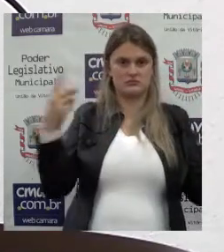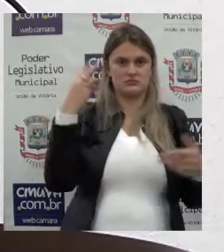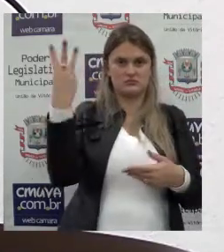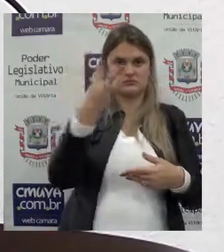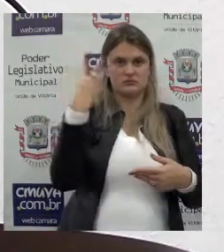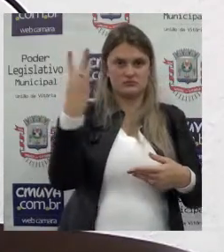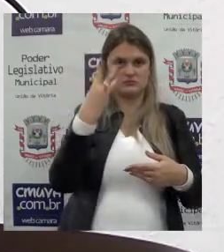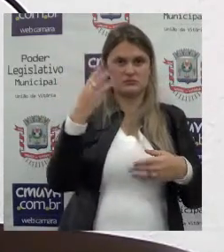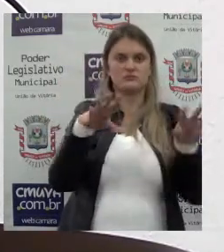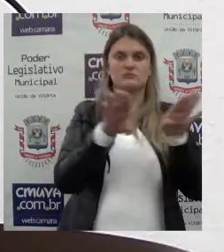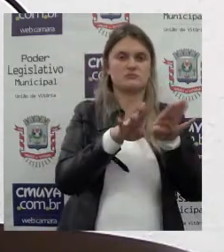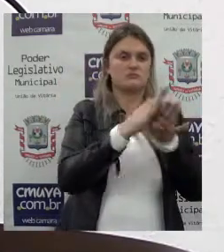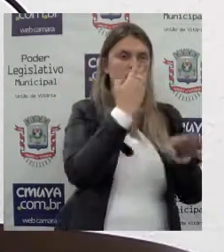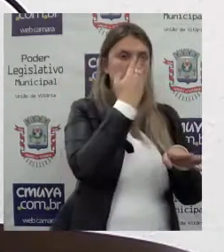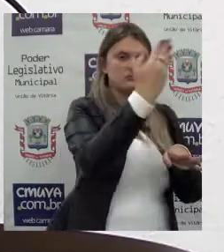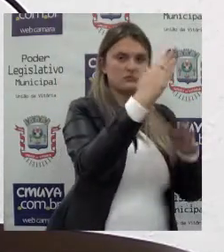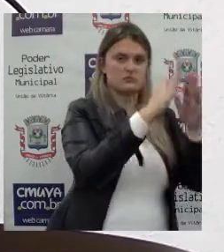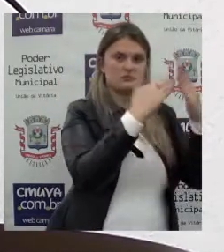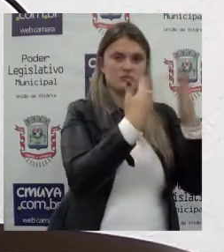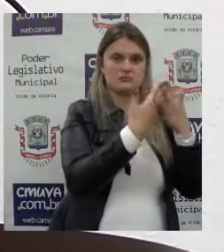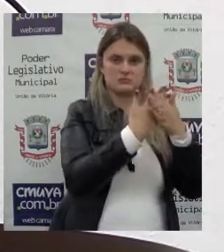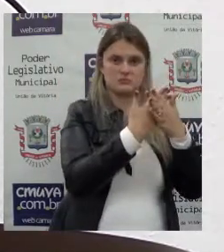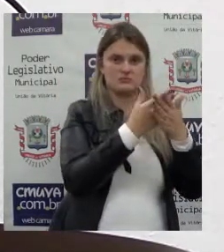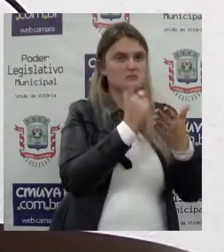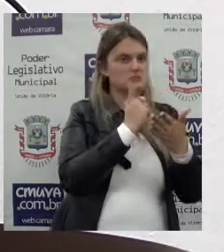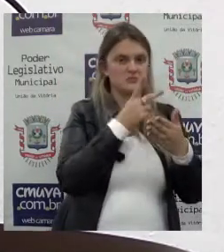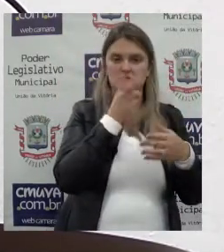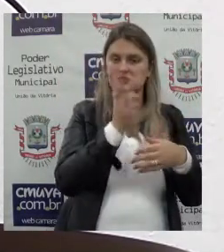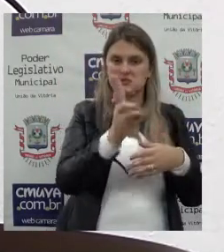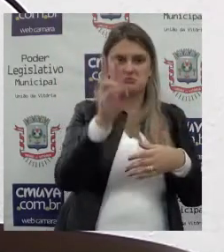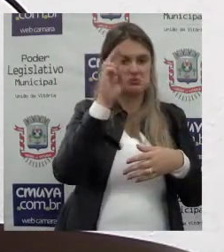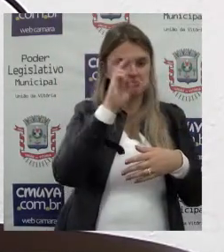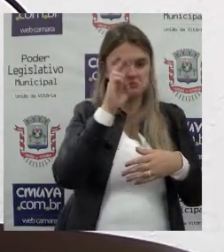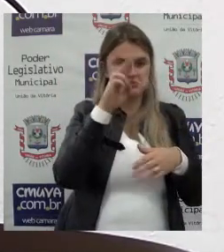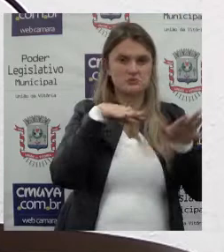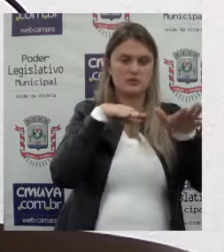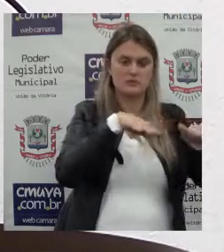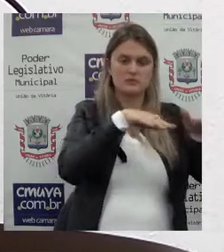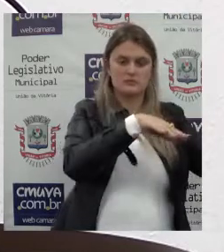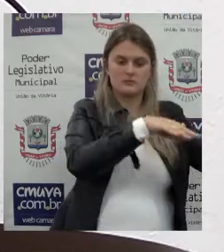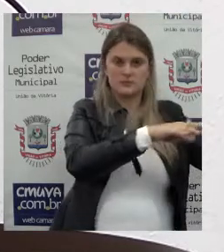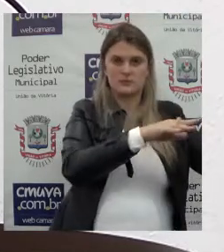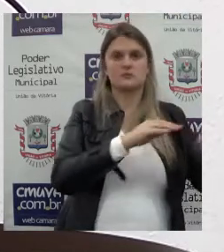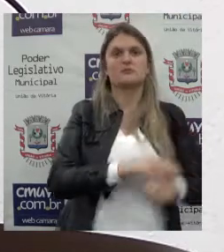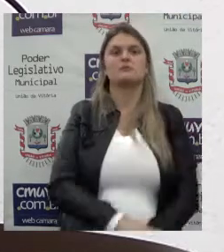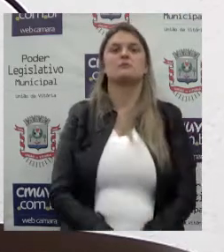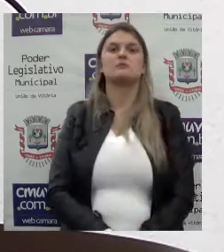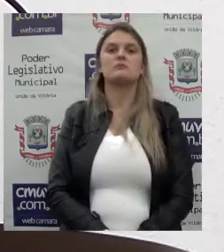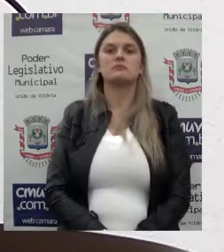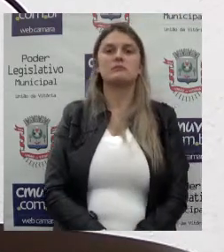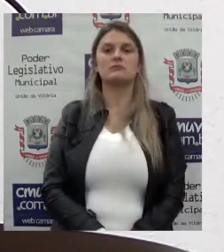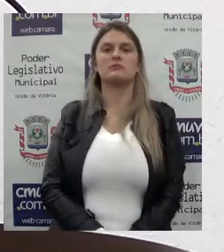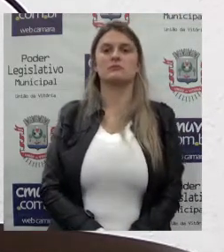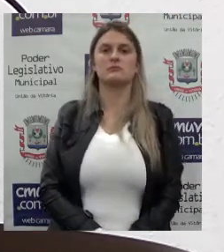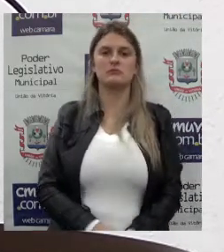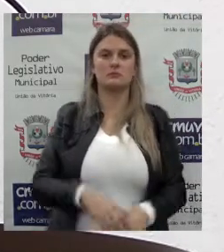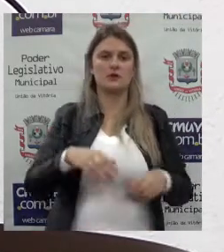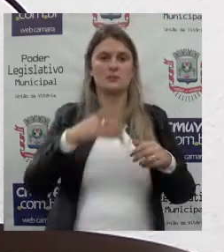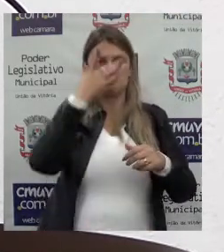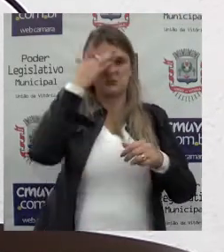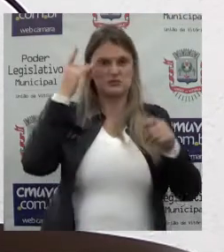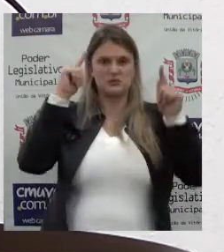do estanhegue, patrulhamento em colégio. Estamos fazendo isso. Carreata,